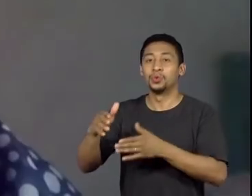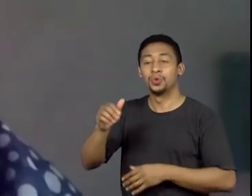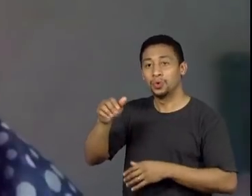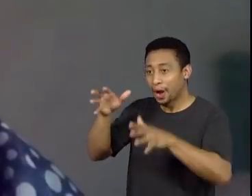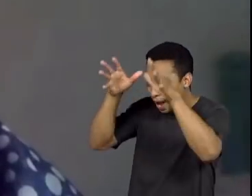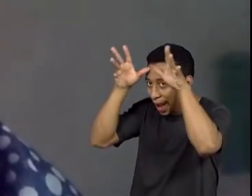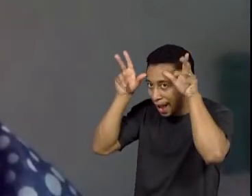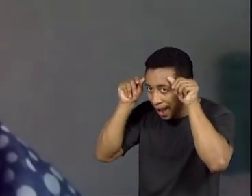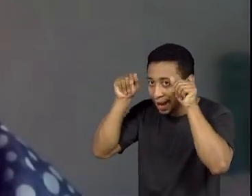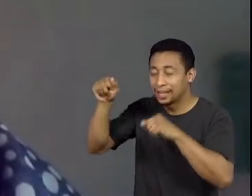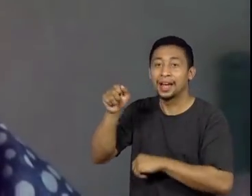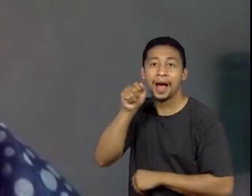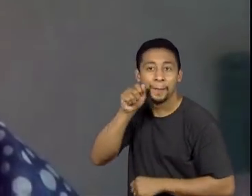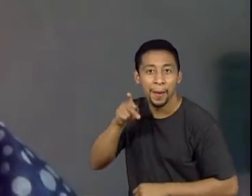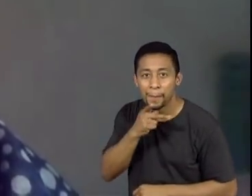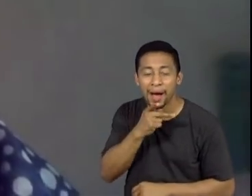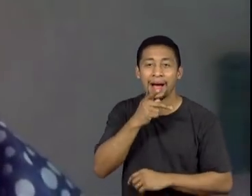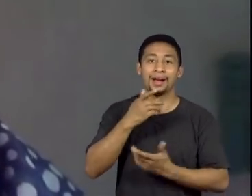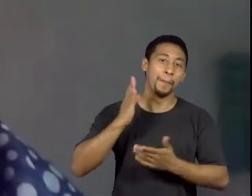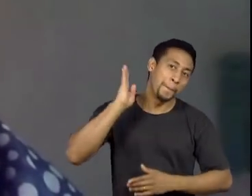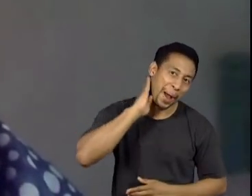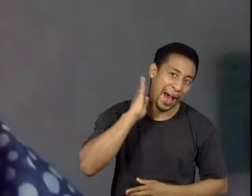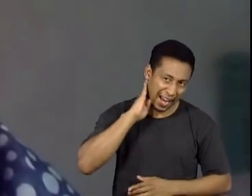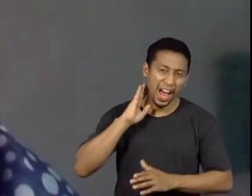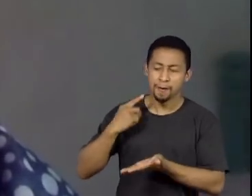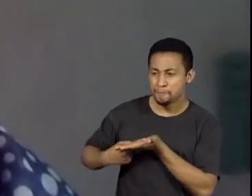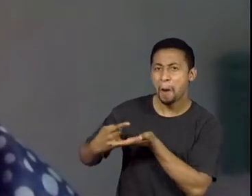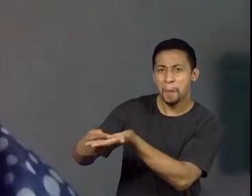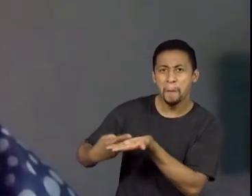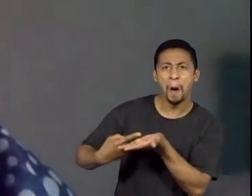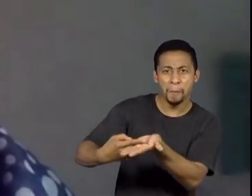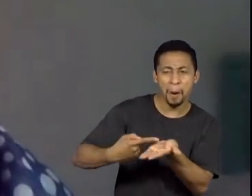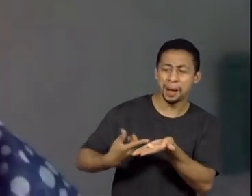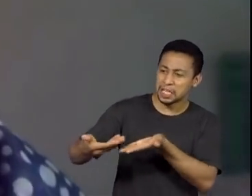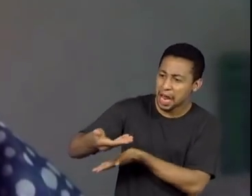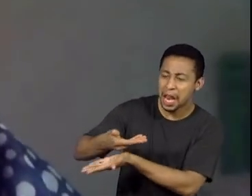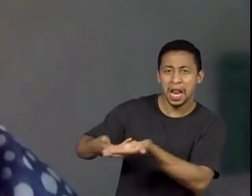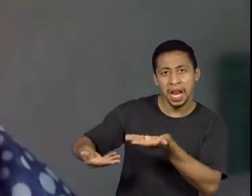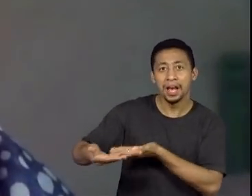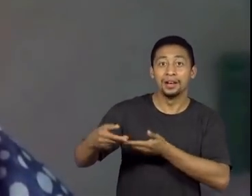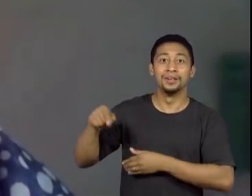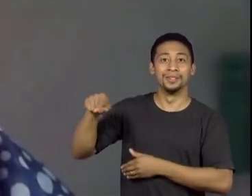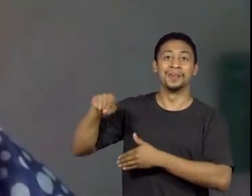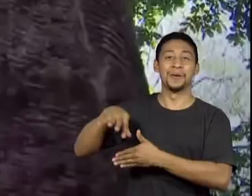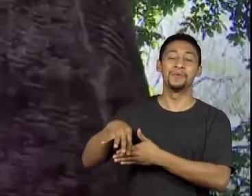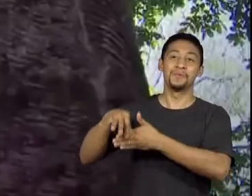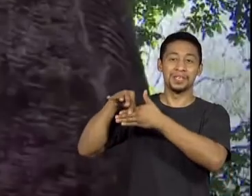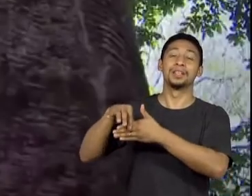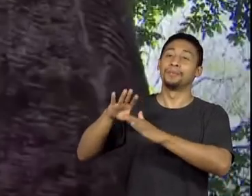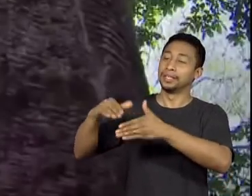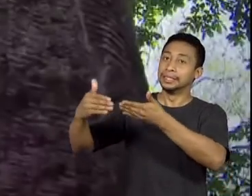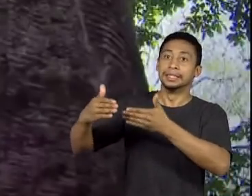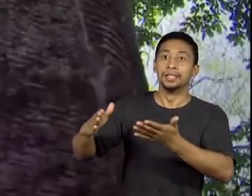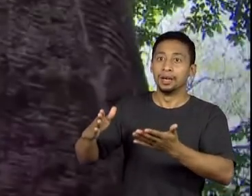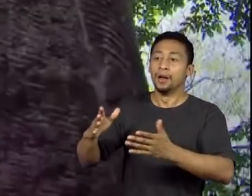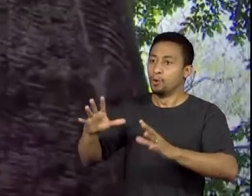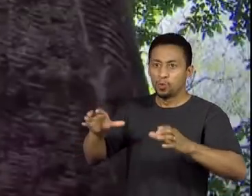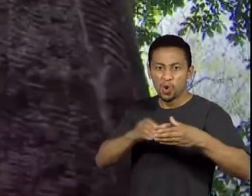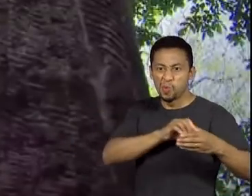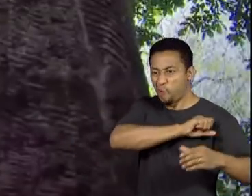Pará, fizeram, né, e pela qual, inclusive, ele foi assassinado.